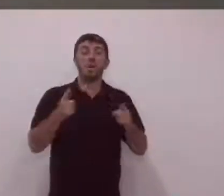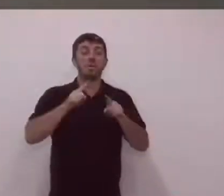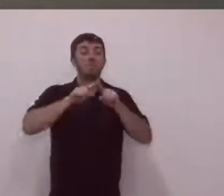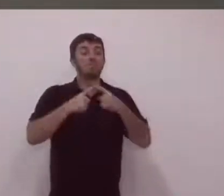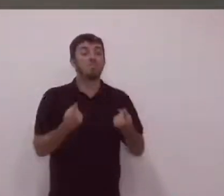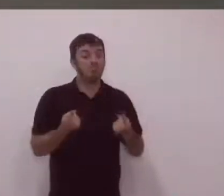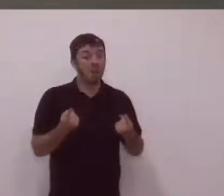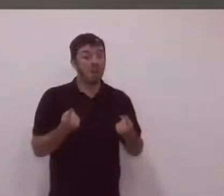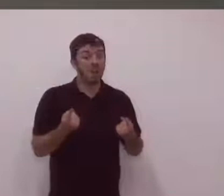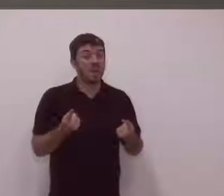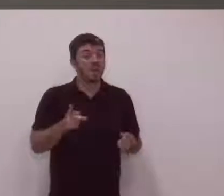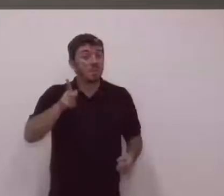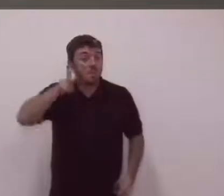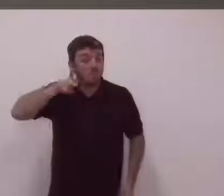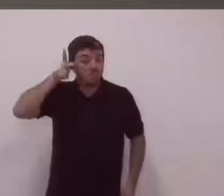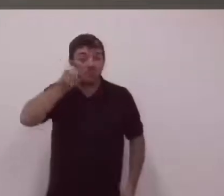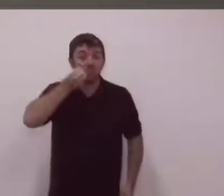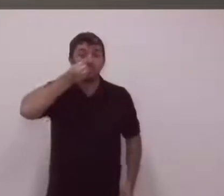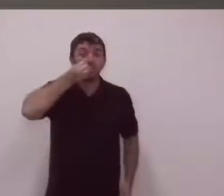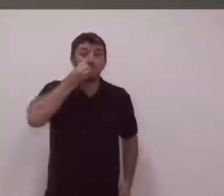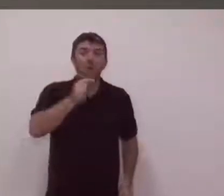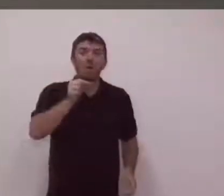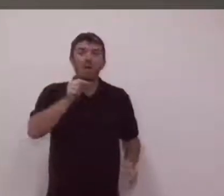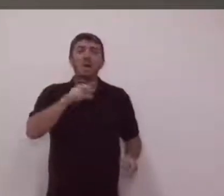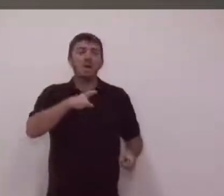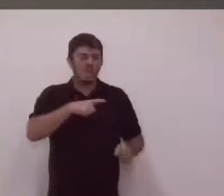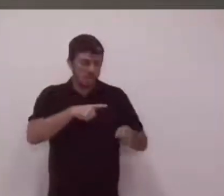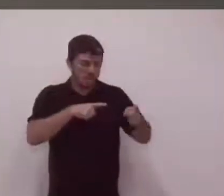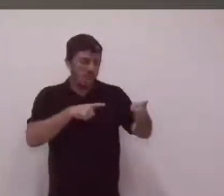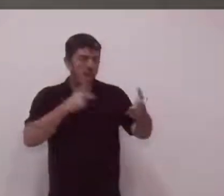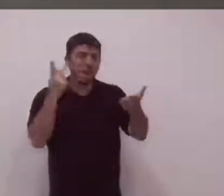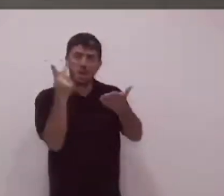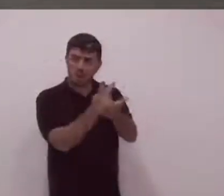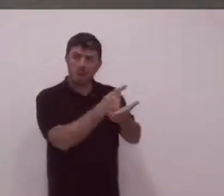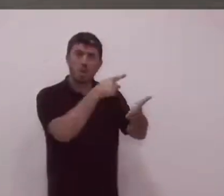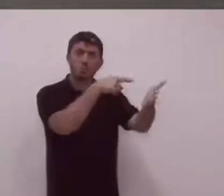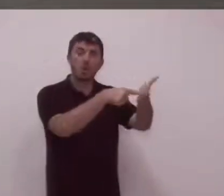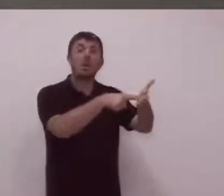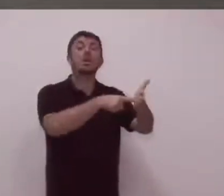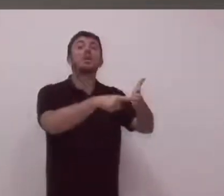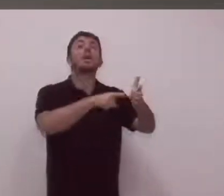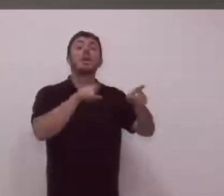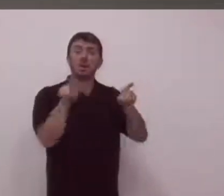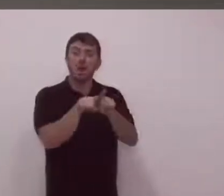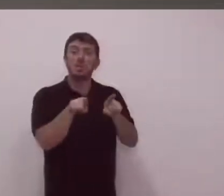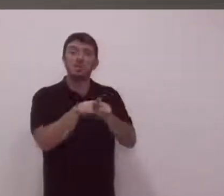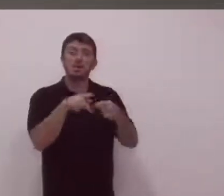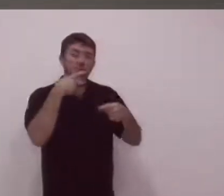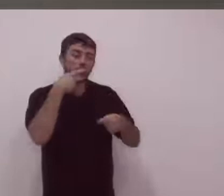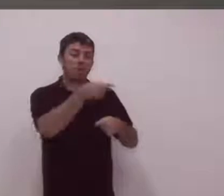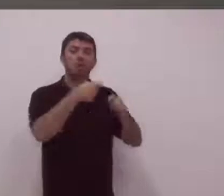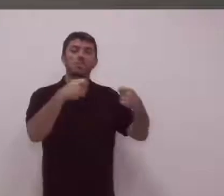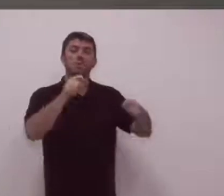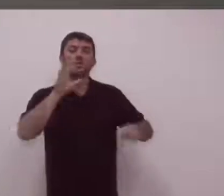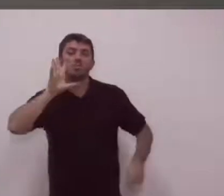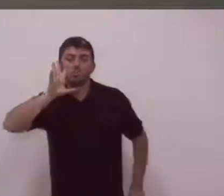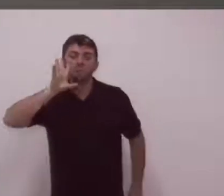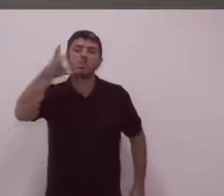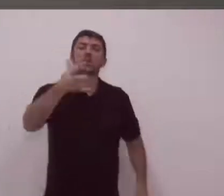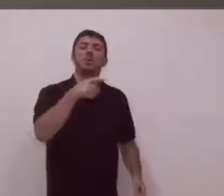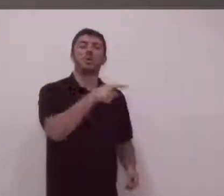o bom político é aquele que aponta falhas e também possíveis soluções que tenta trabalhar para construir